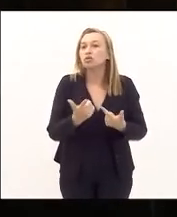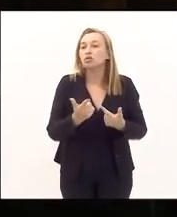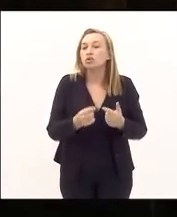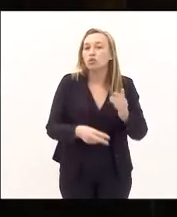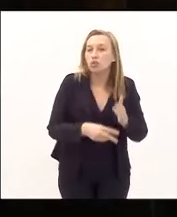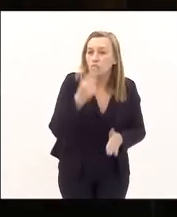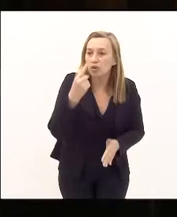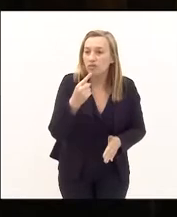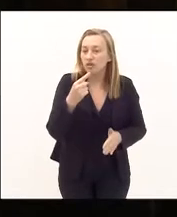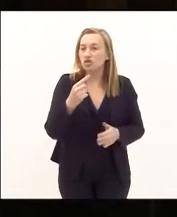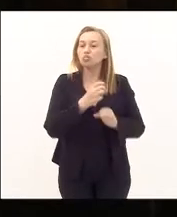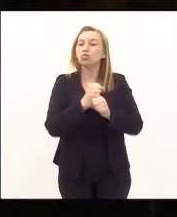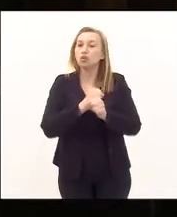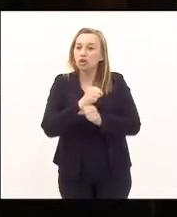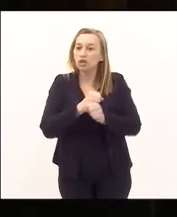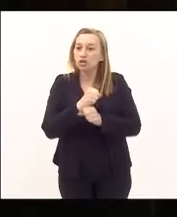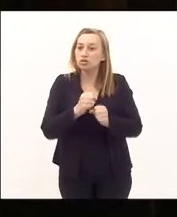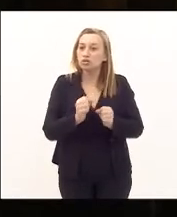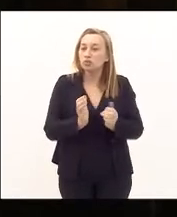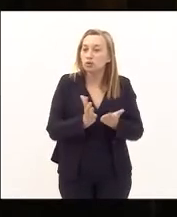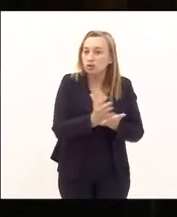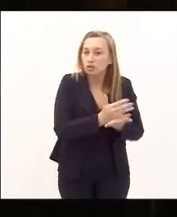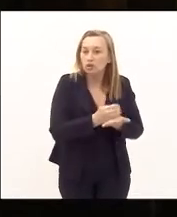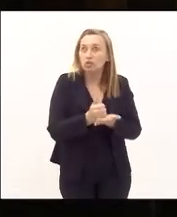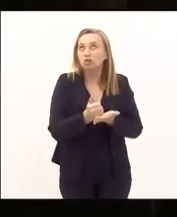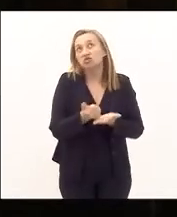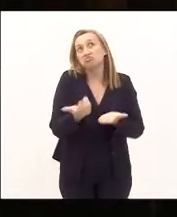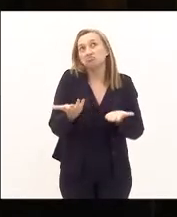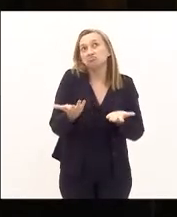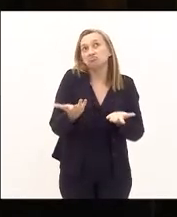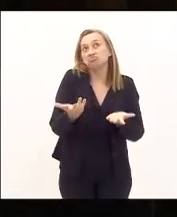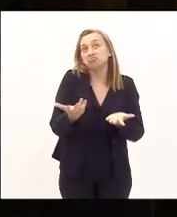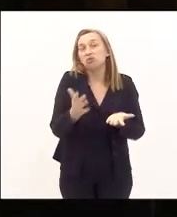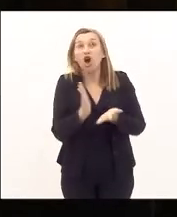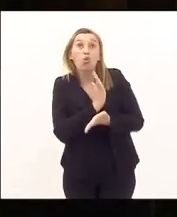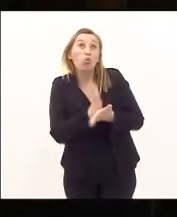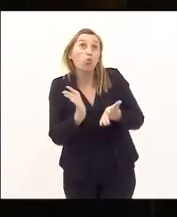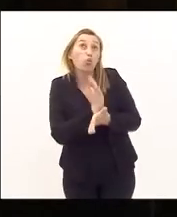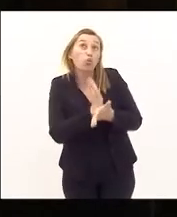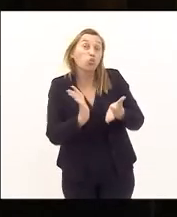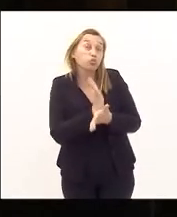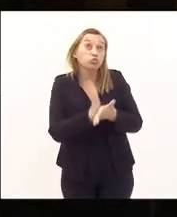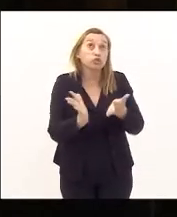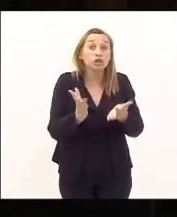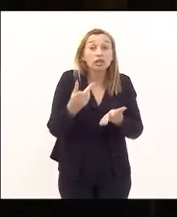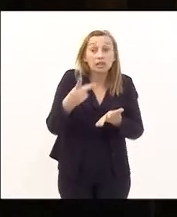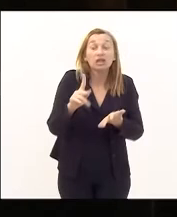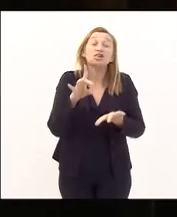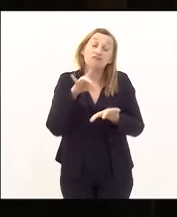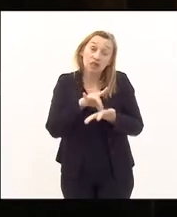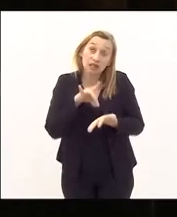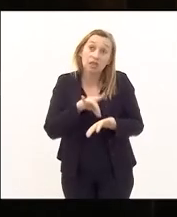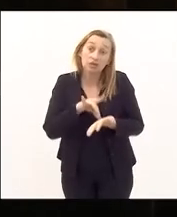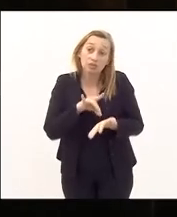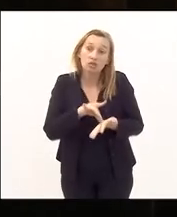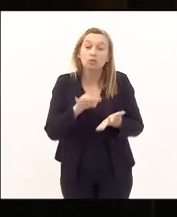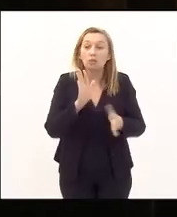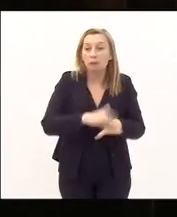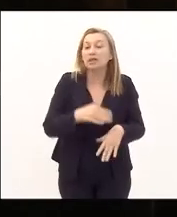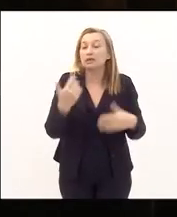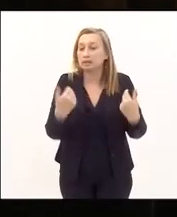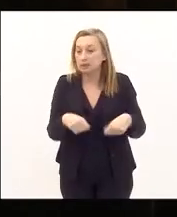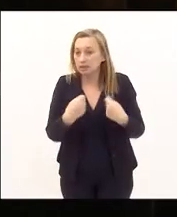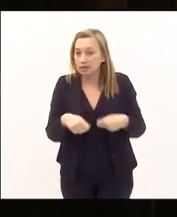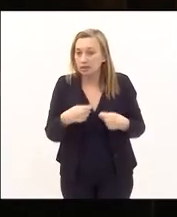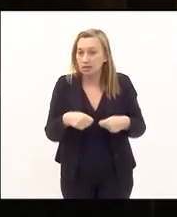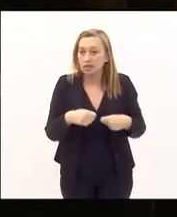por ano, né, uma cota de alguns deles que realmente são mais necessários, que estão com a